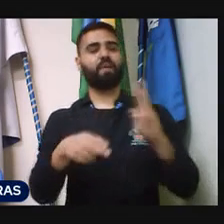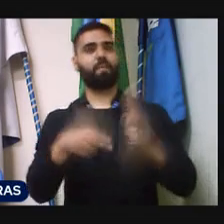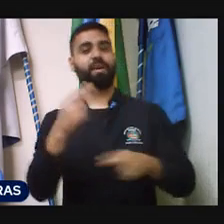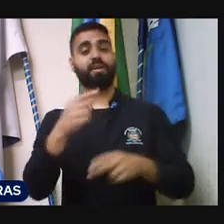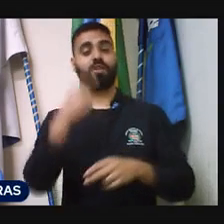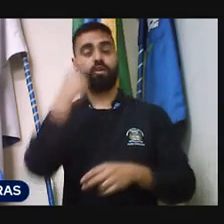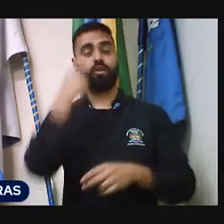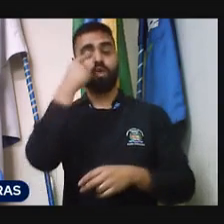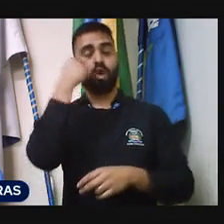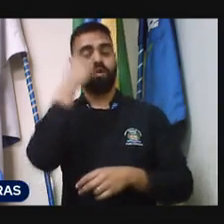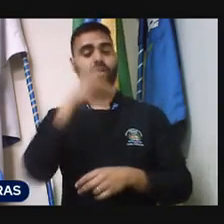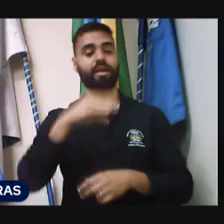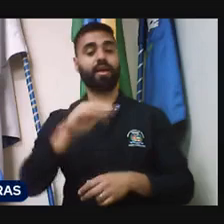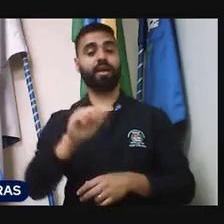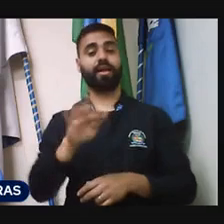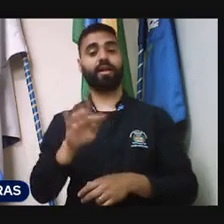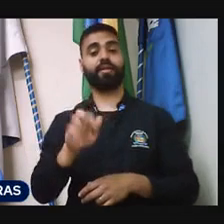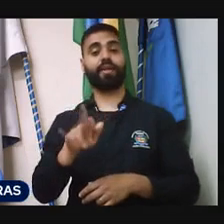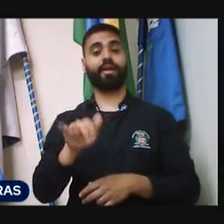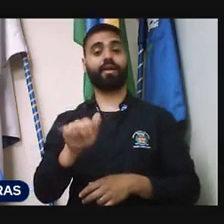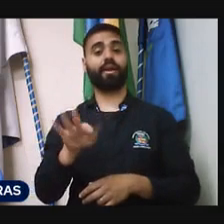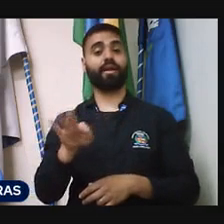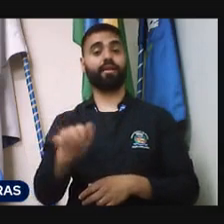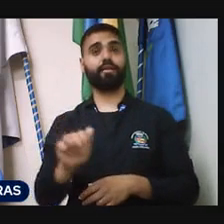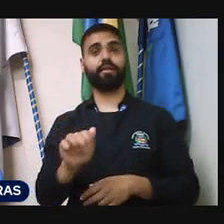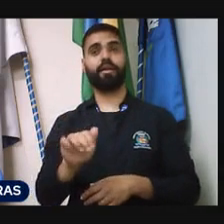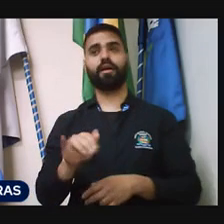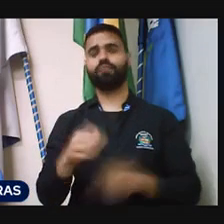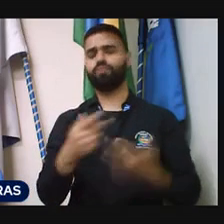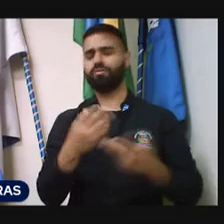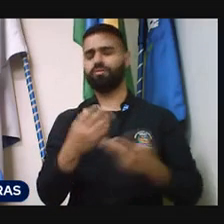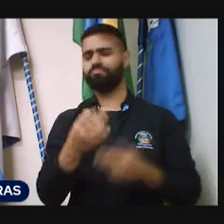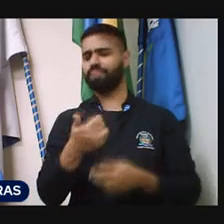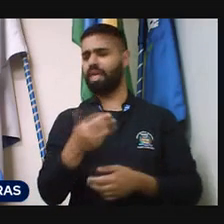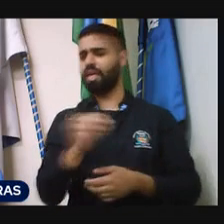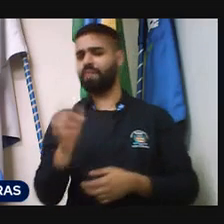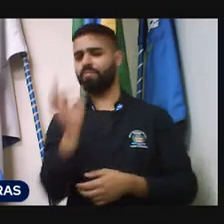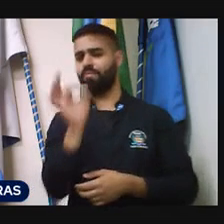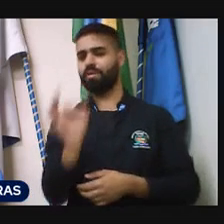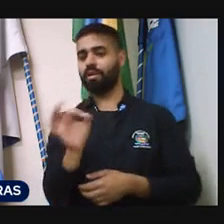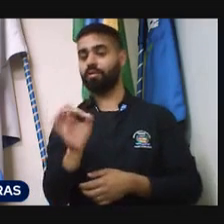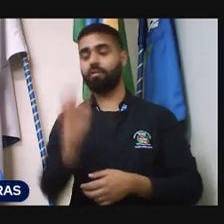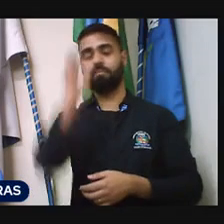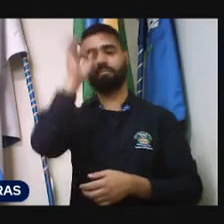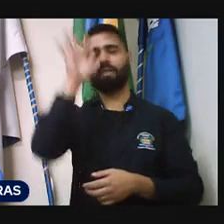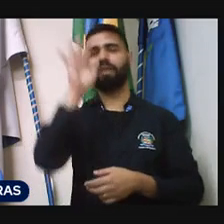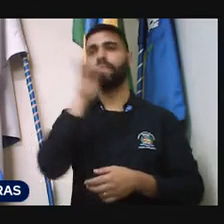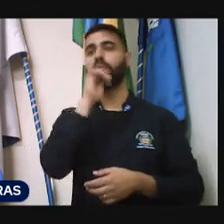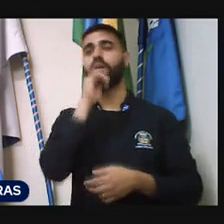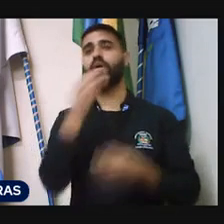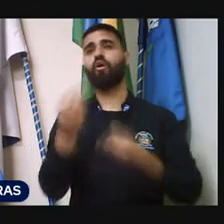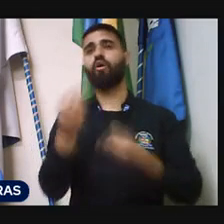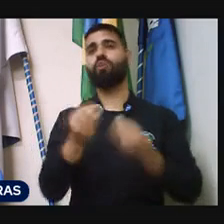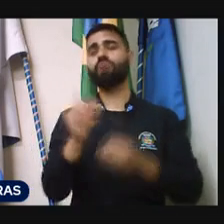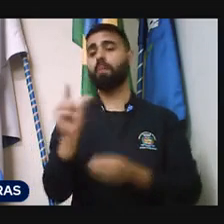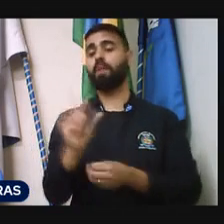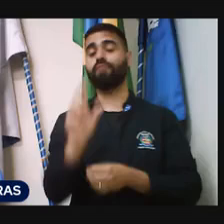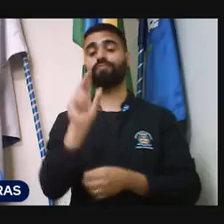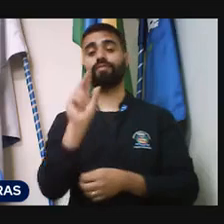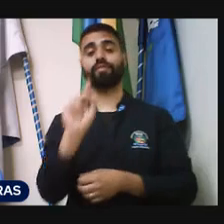realizadas Pensa bem Paulo e como é tão pouco